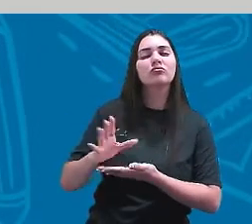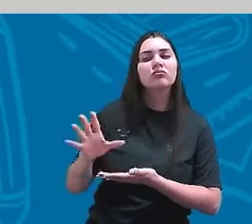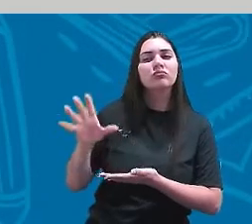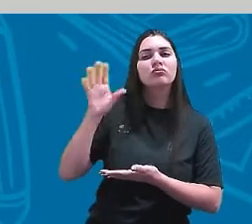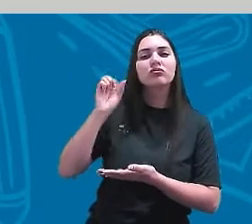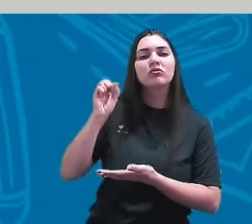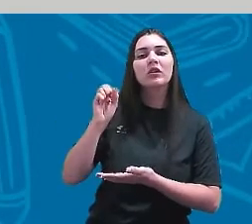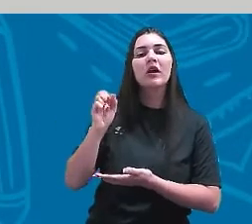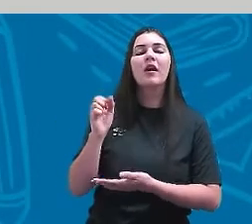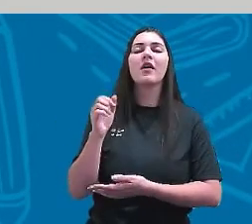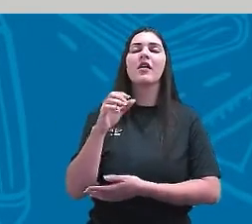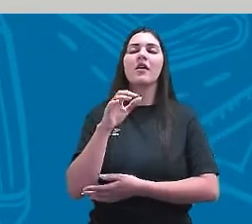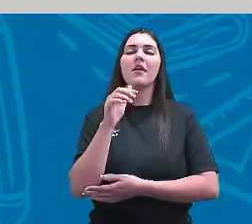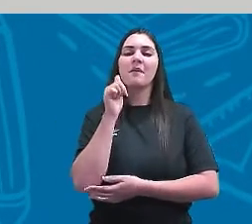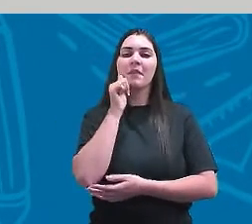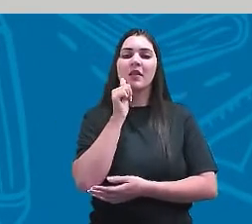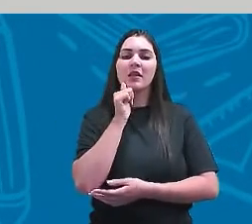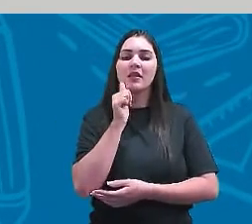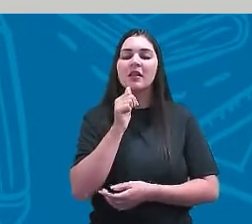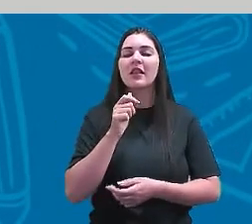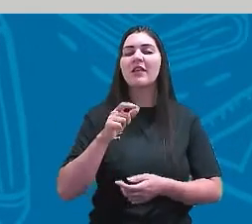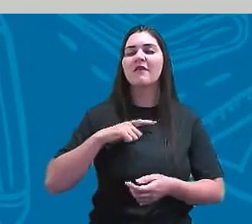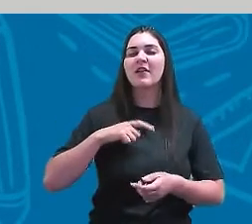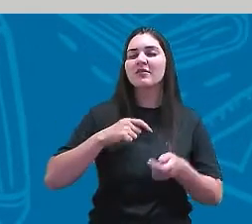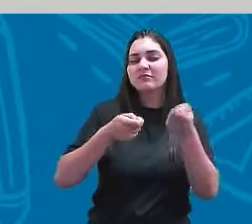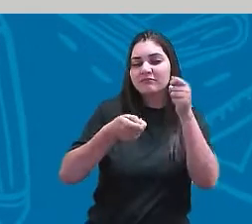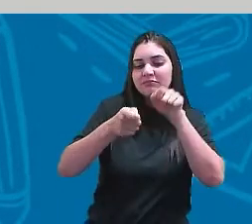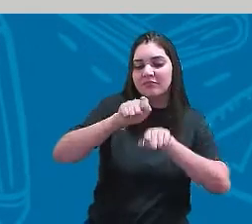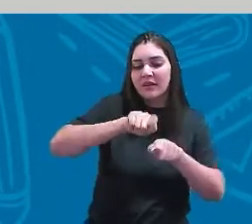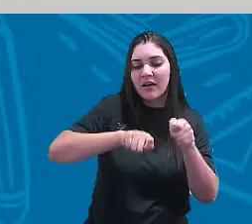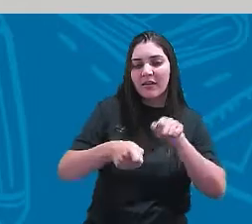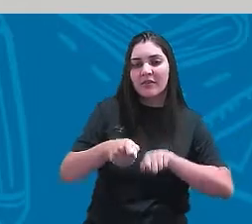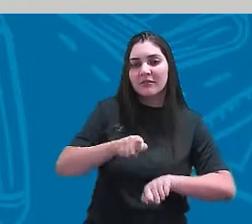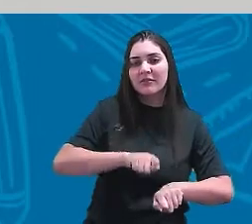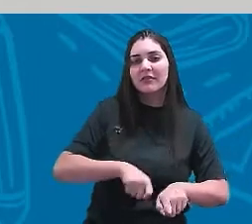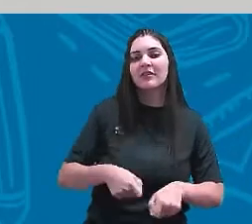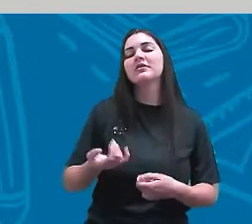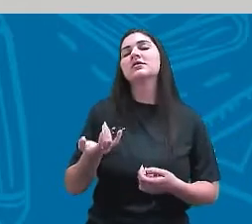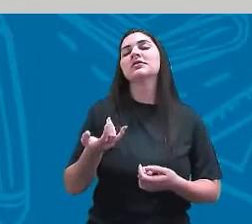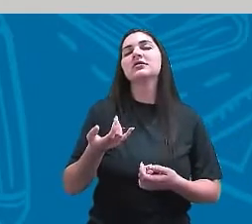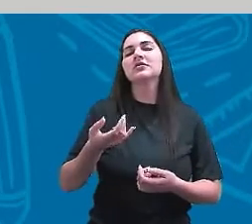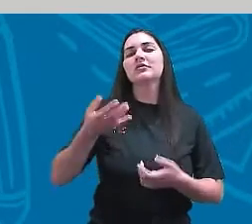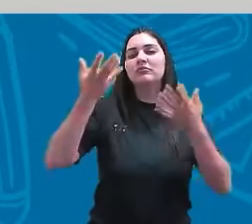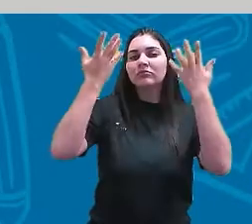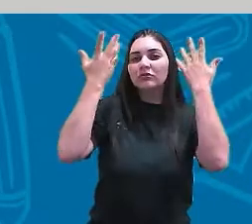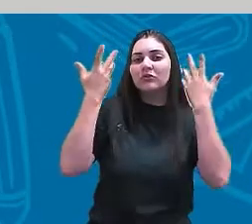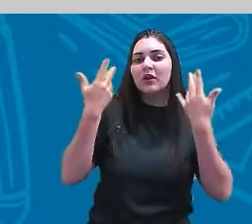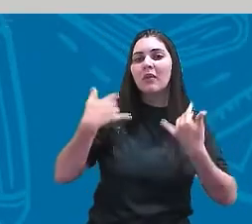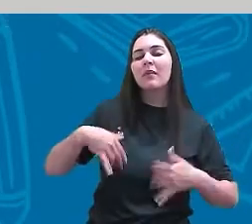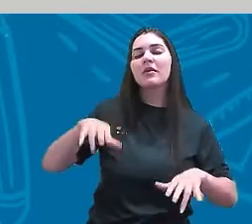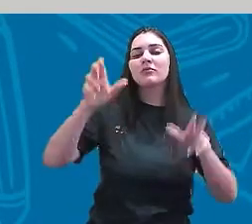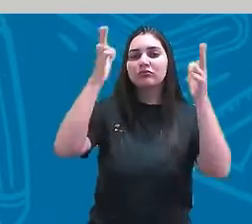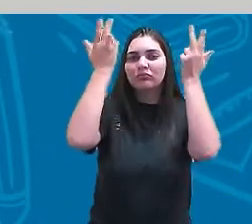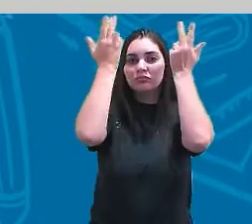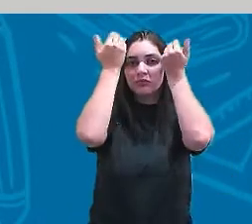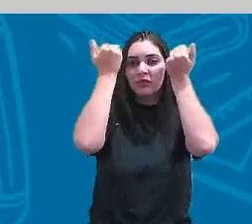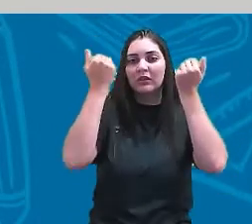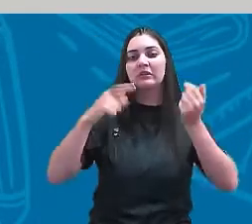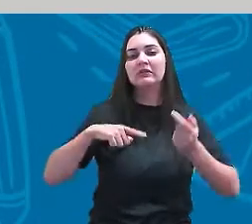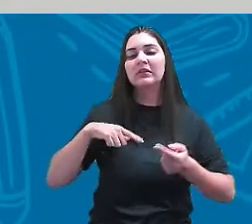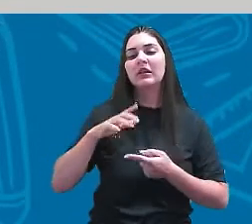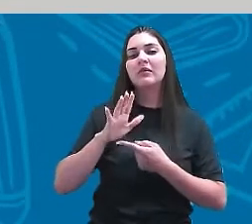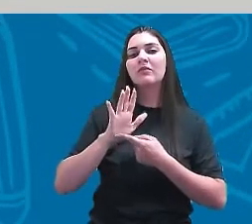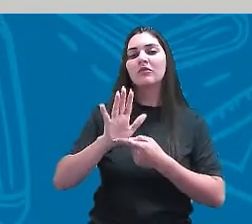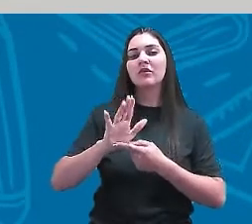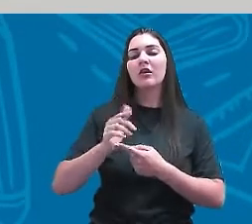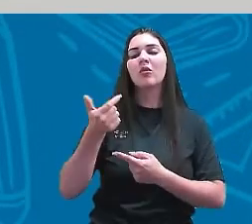aterroriza crianças, que ela faz a trança na crista de cabelo de baixo para cima. E eu vou trazer outra lenda aqui para vocês,